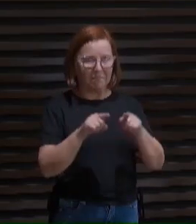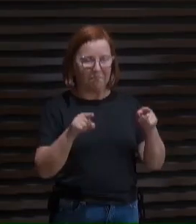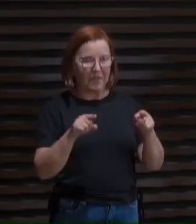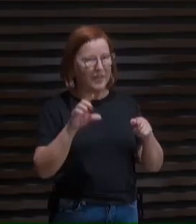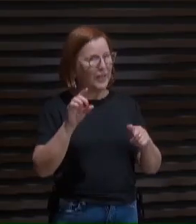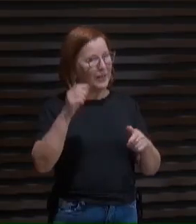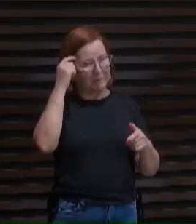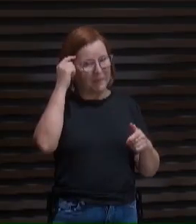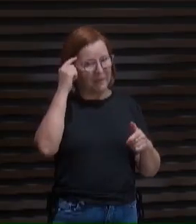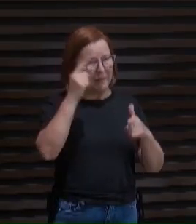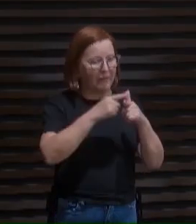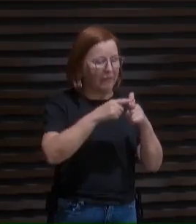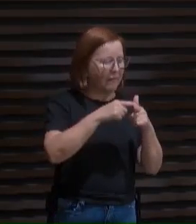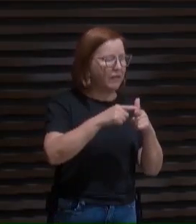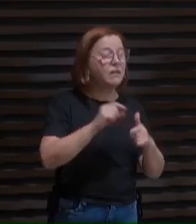que acontece?